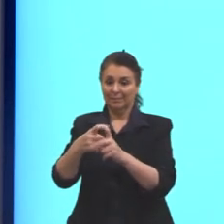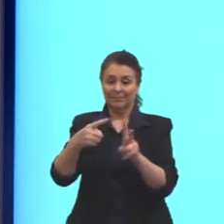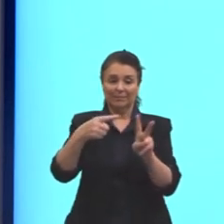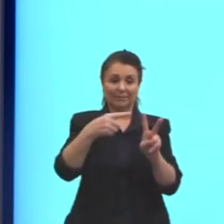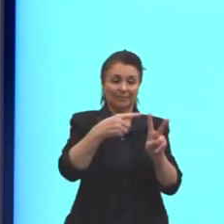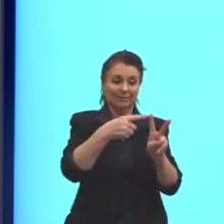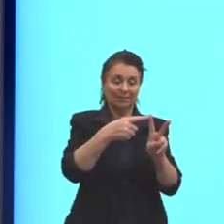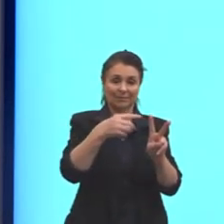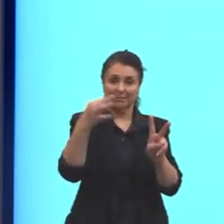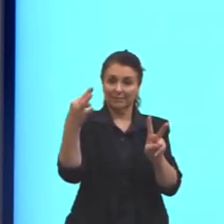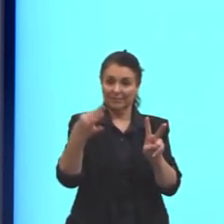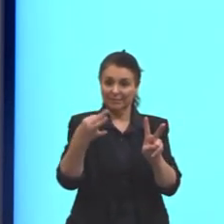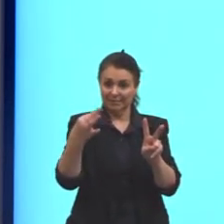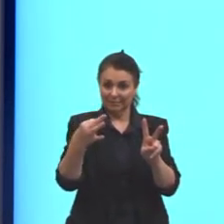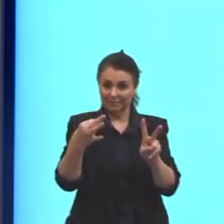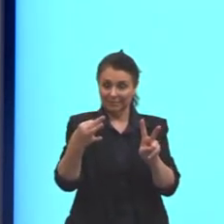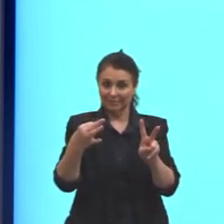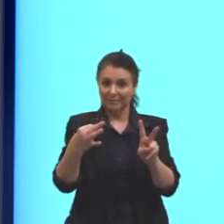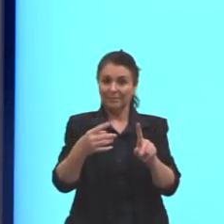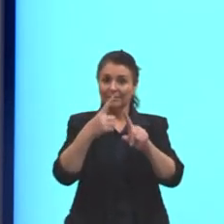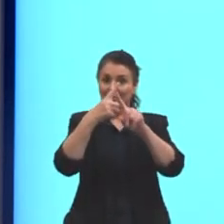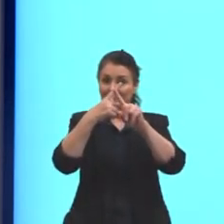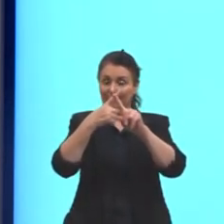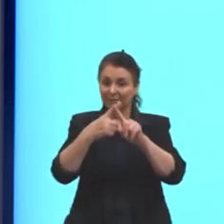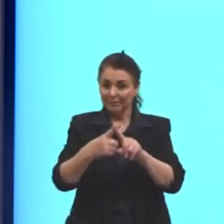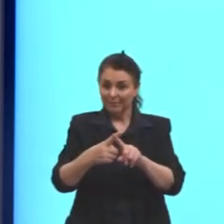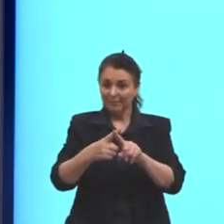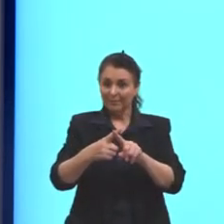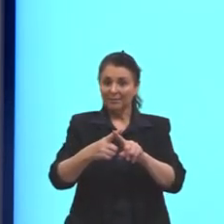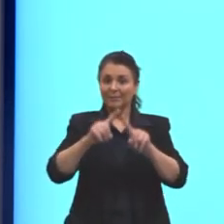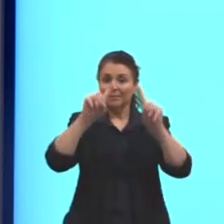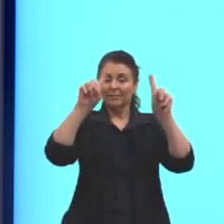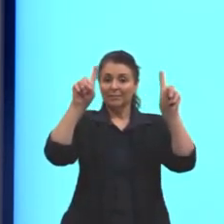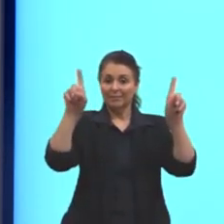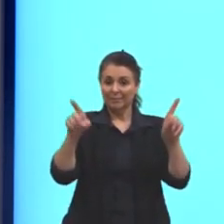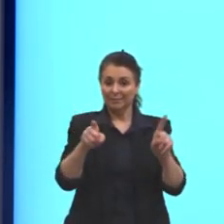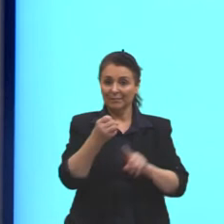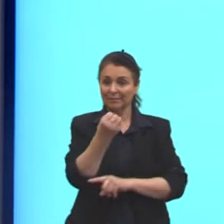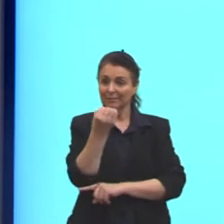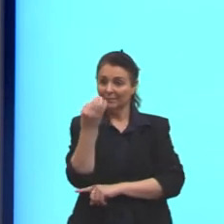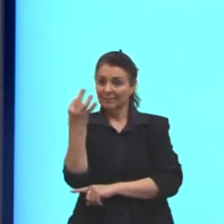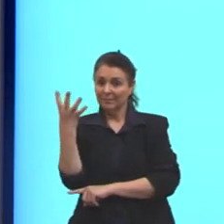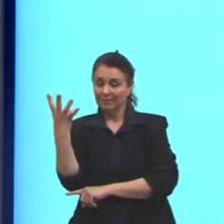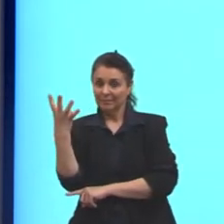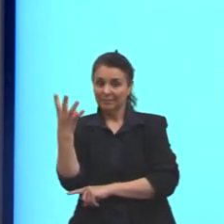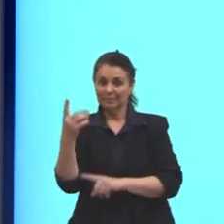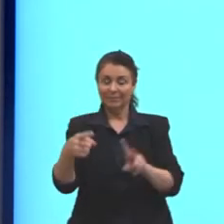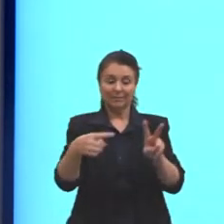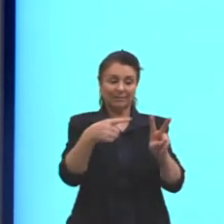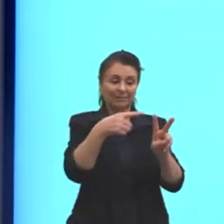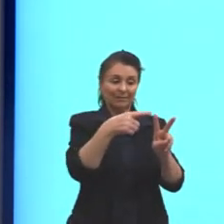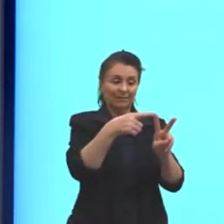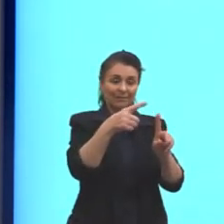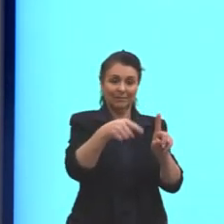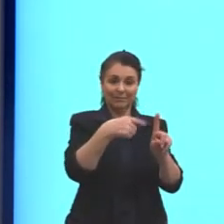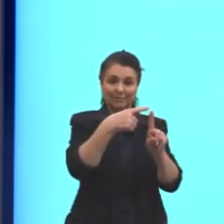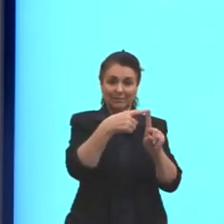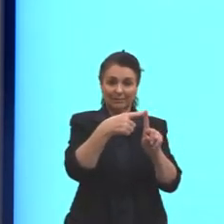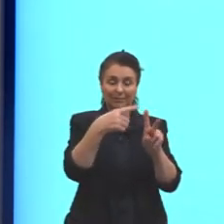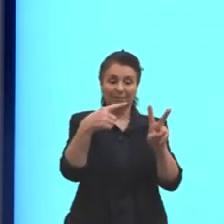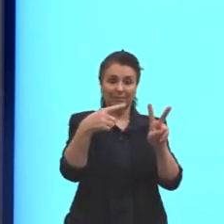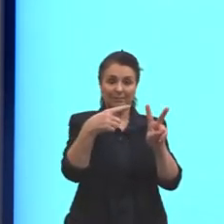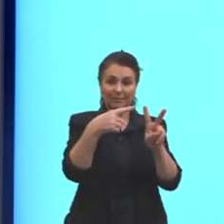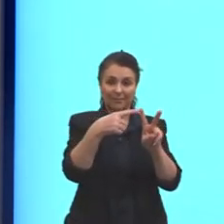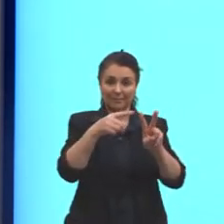eles resultam dos produtos notáveis ou o quadrado da soma ou o quadrado da diferença